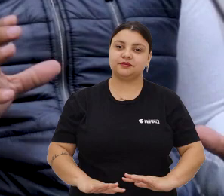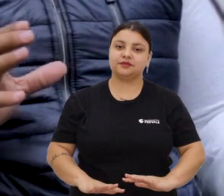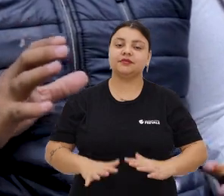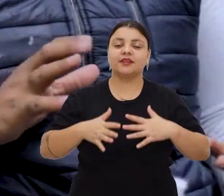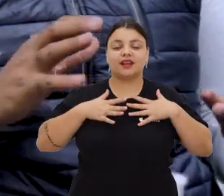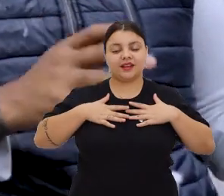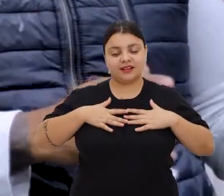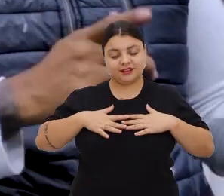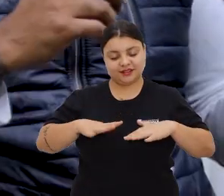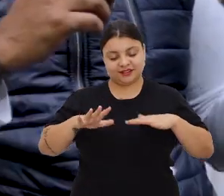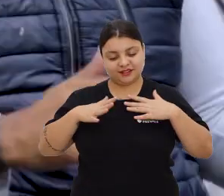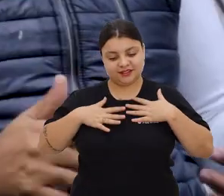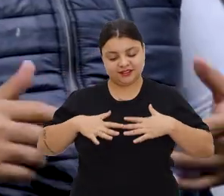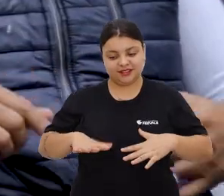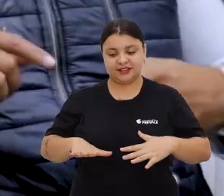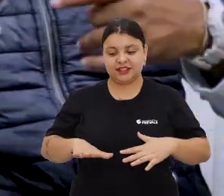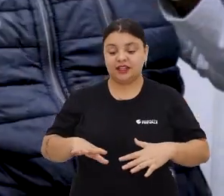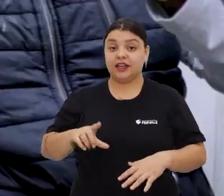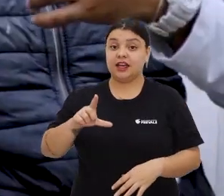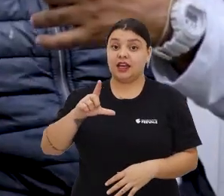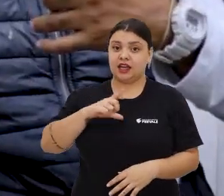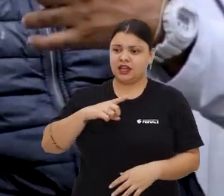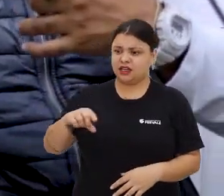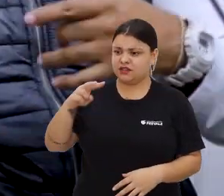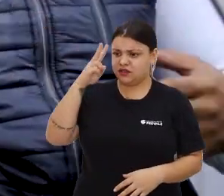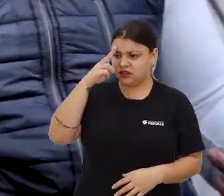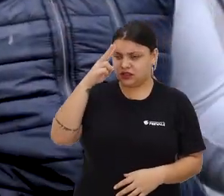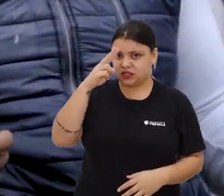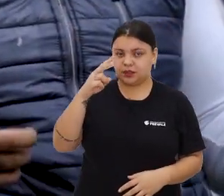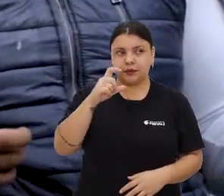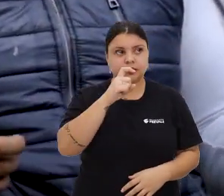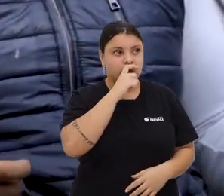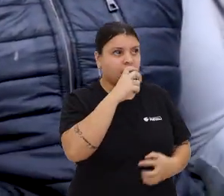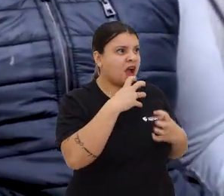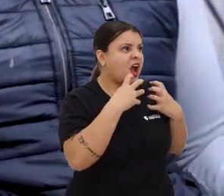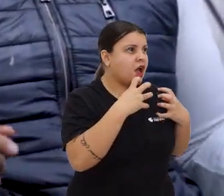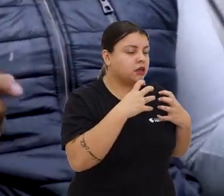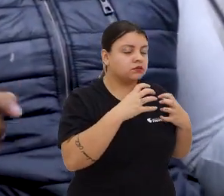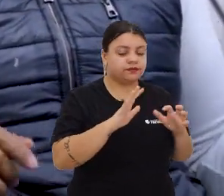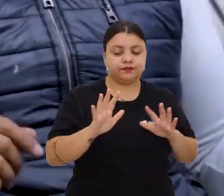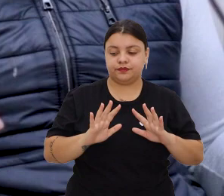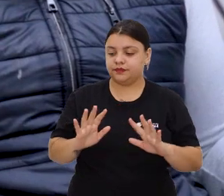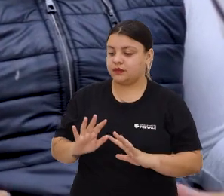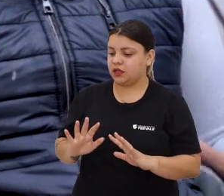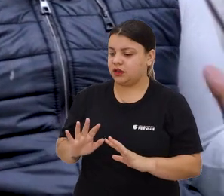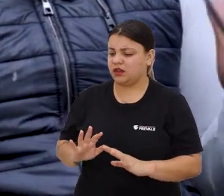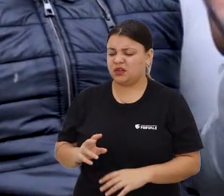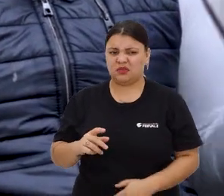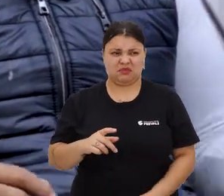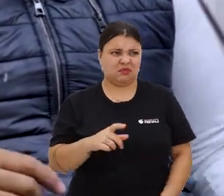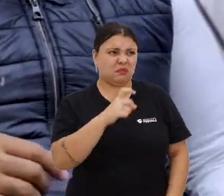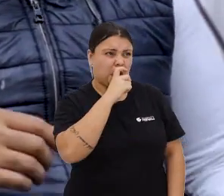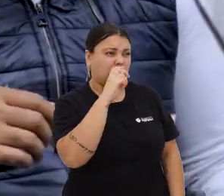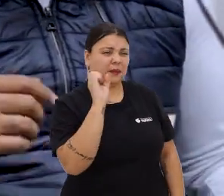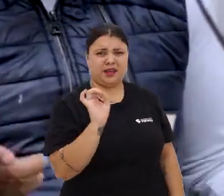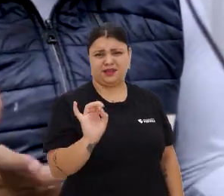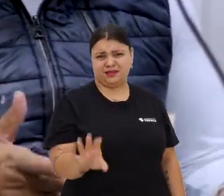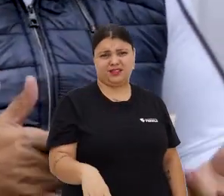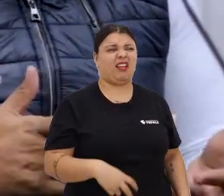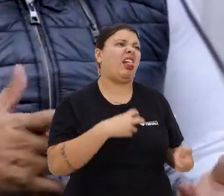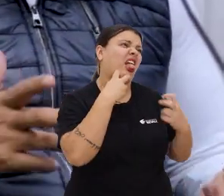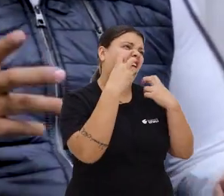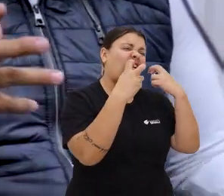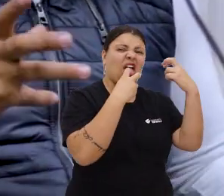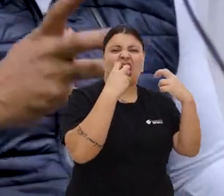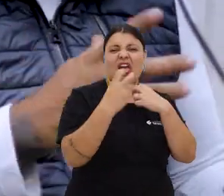Calma, porque senão eles vão ter essa lembrança posterior também. Né? Pô, meu pai só gritava, meu pai era